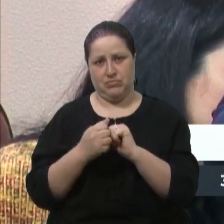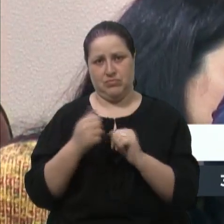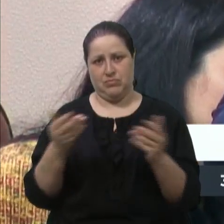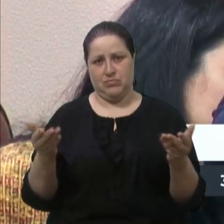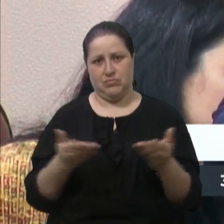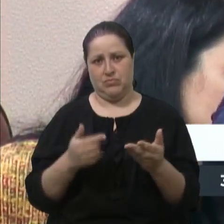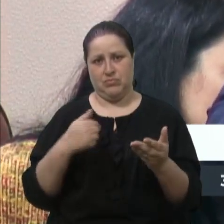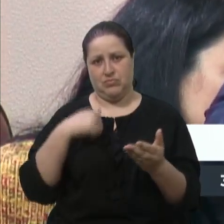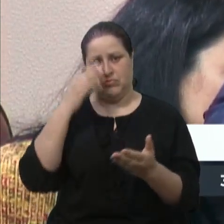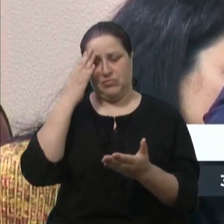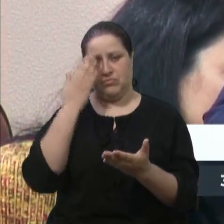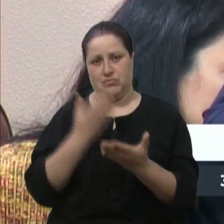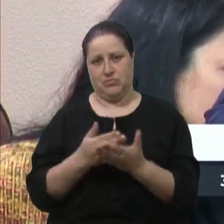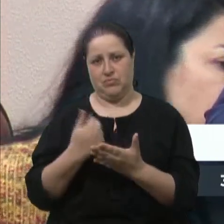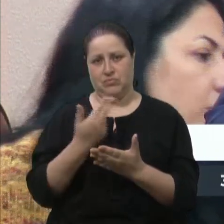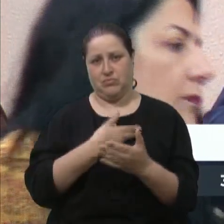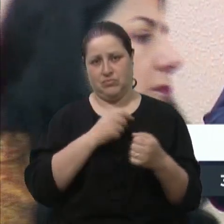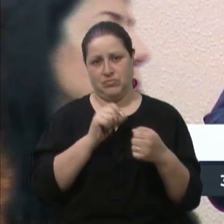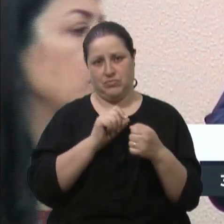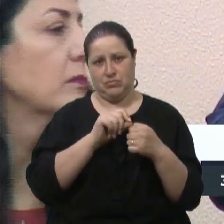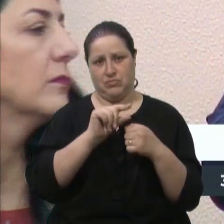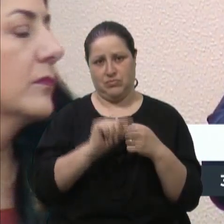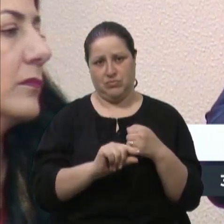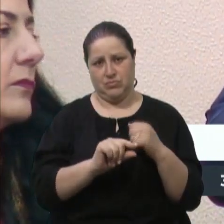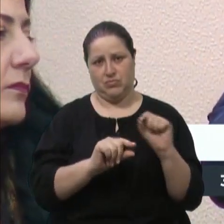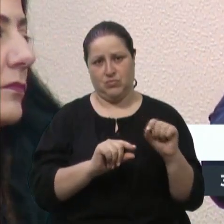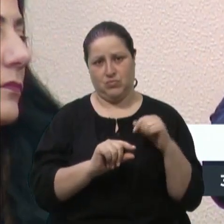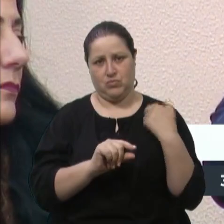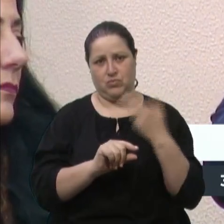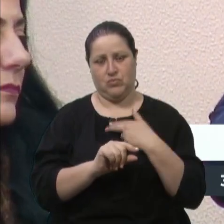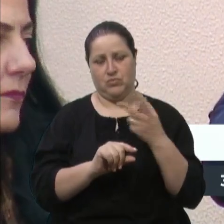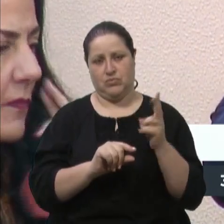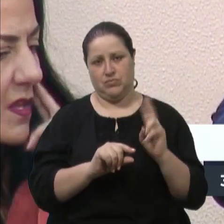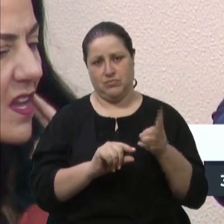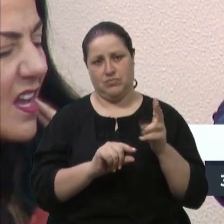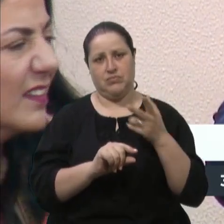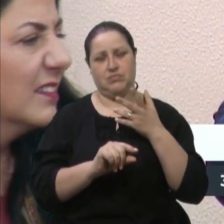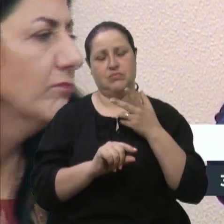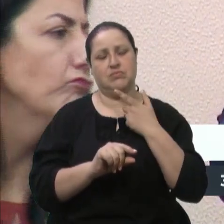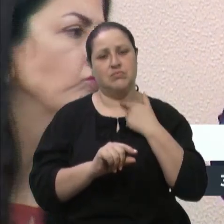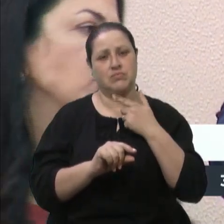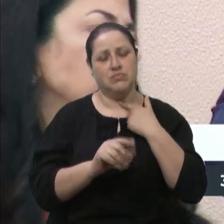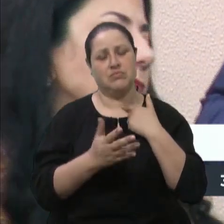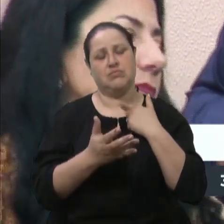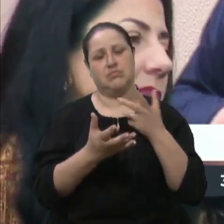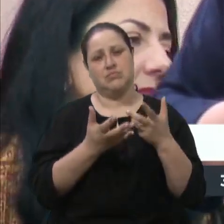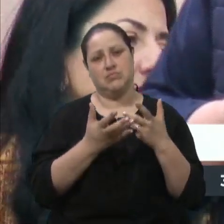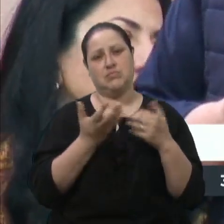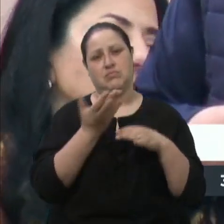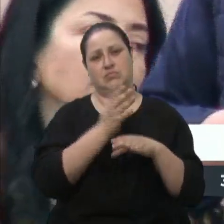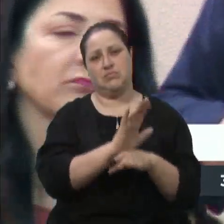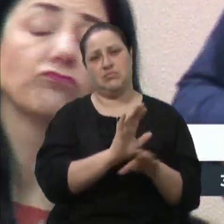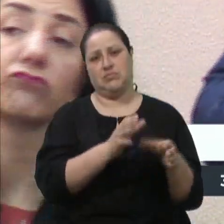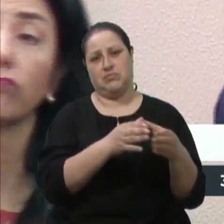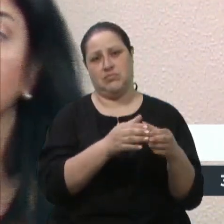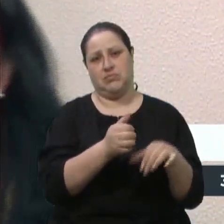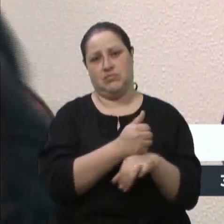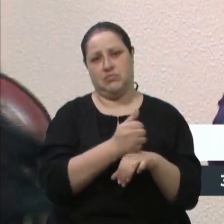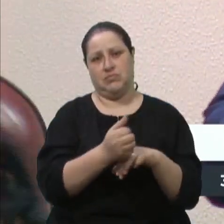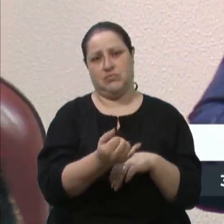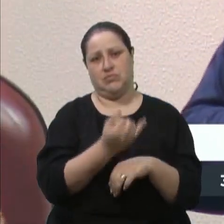fazer um pouquinho do que a gente sempre desejou aqui, ajudar esta classe tão importante. E não poderia